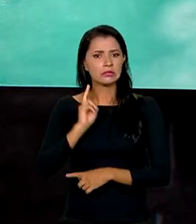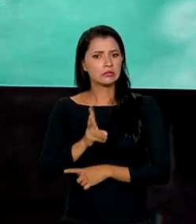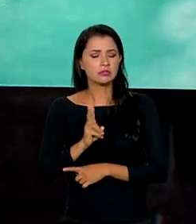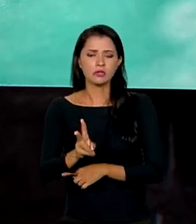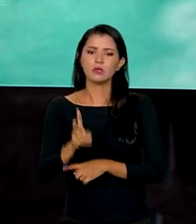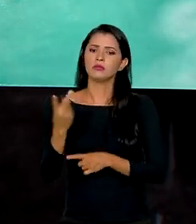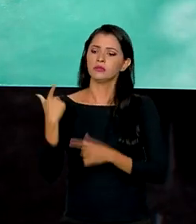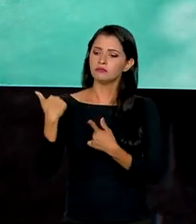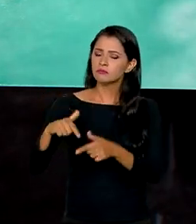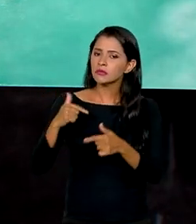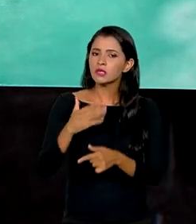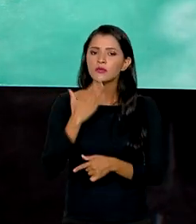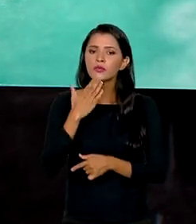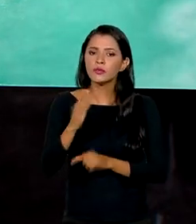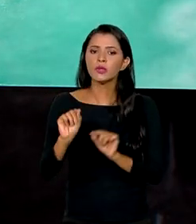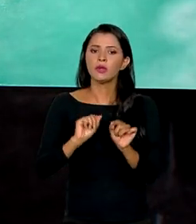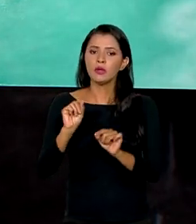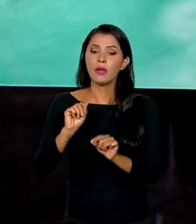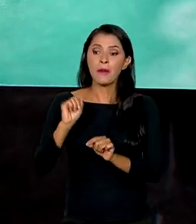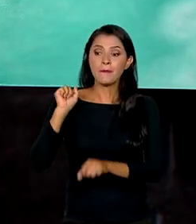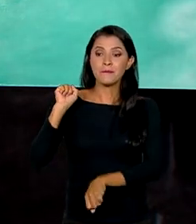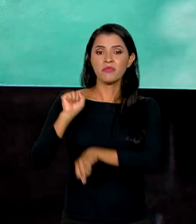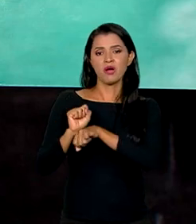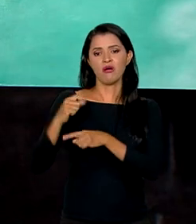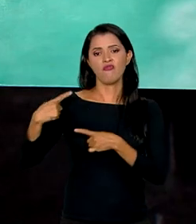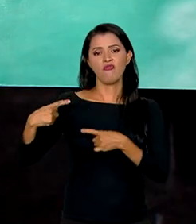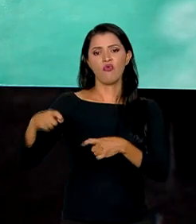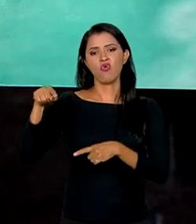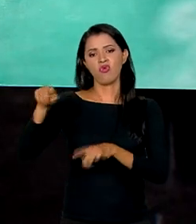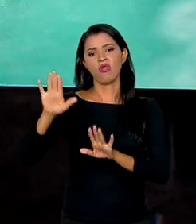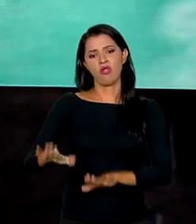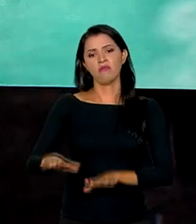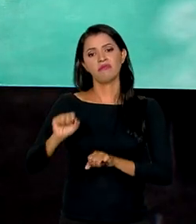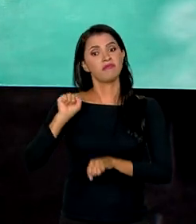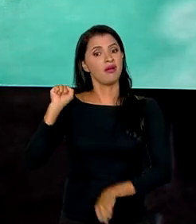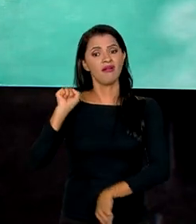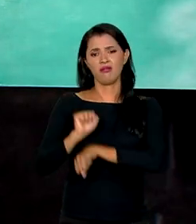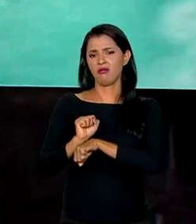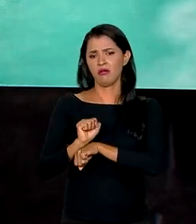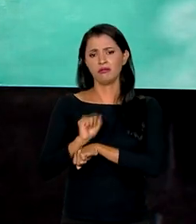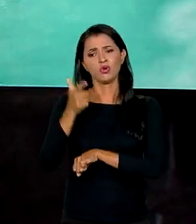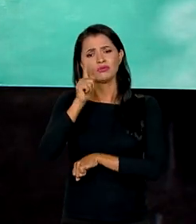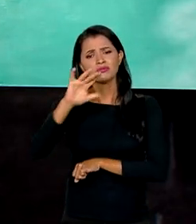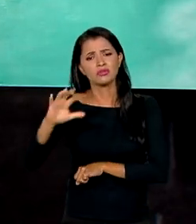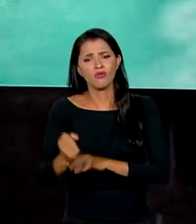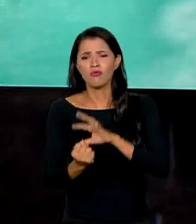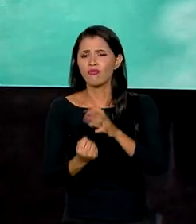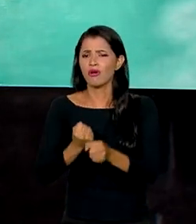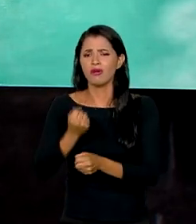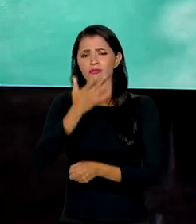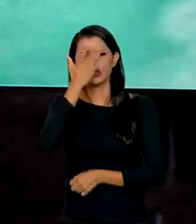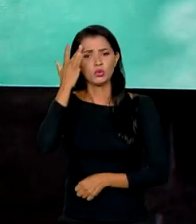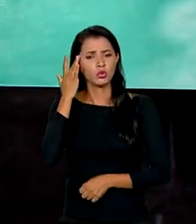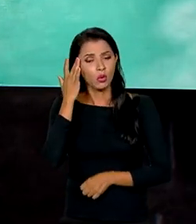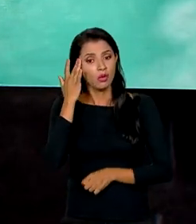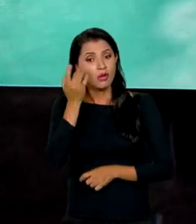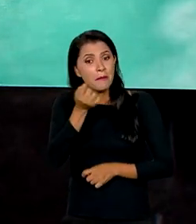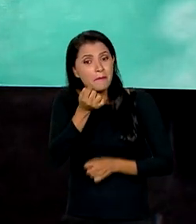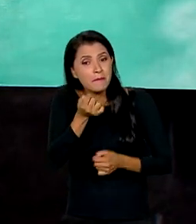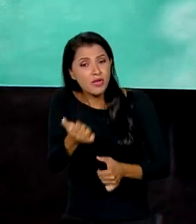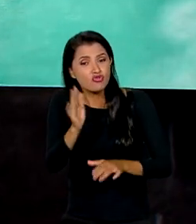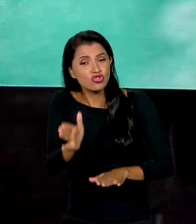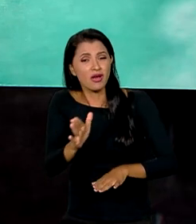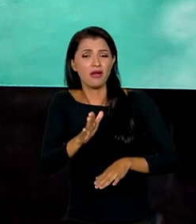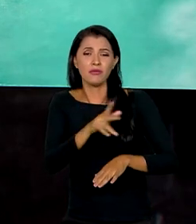permanentemente, trabalhar pelo cessar fogo humanitário na região, para salvar vidas, pelo apelo que o presidente Lula